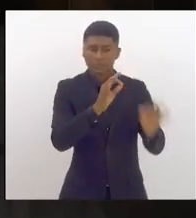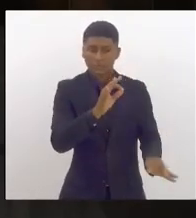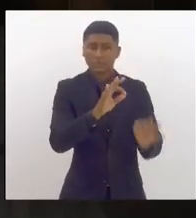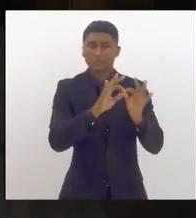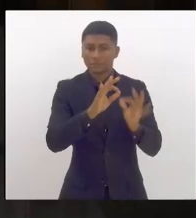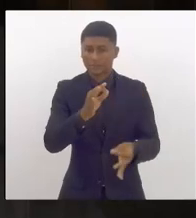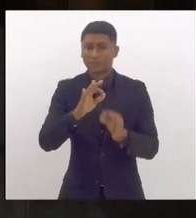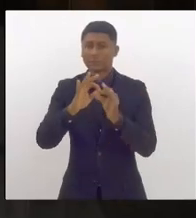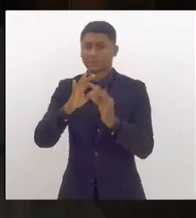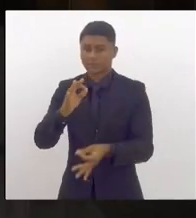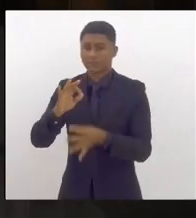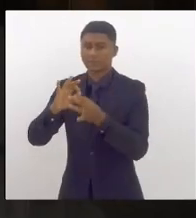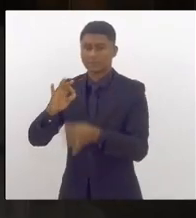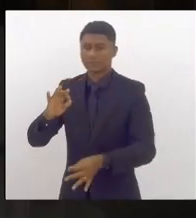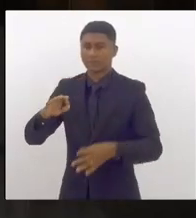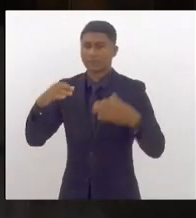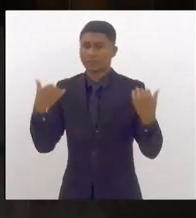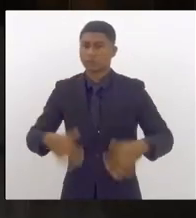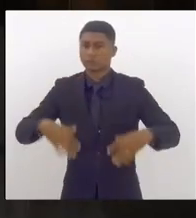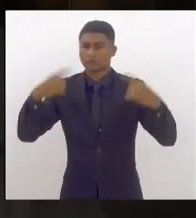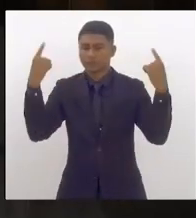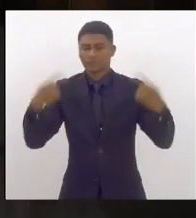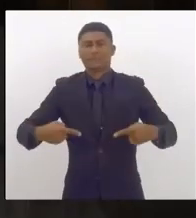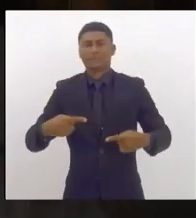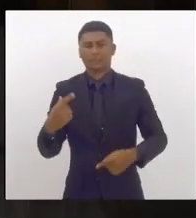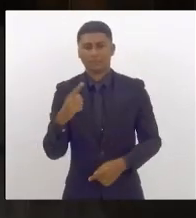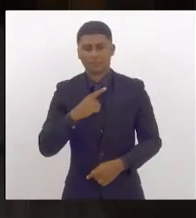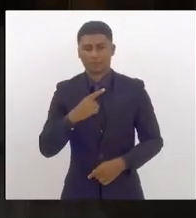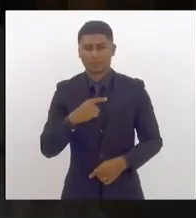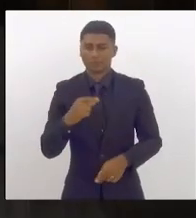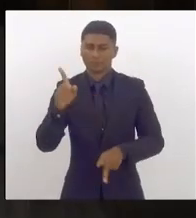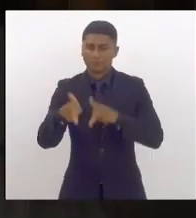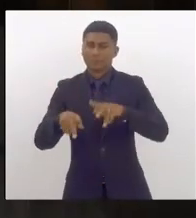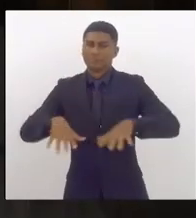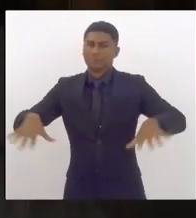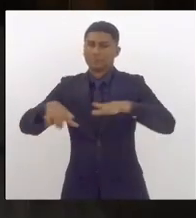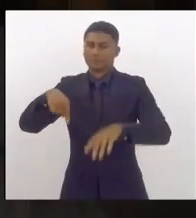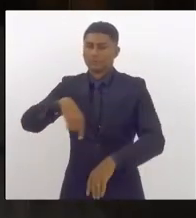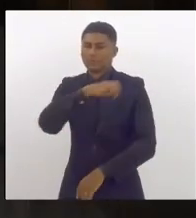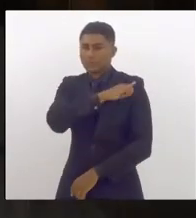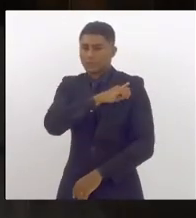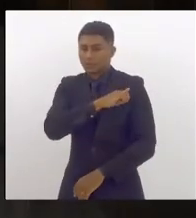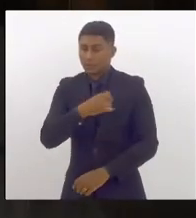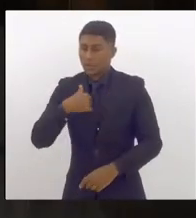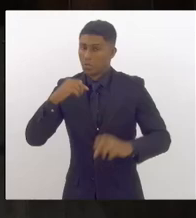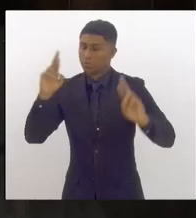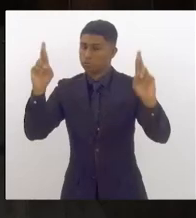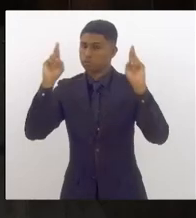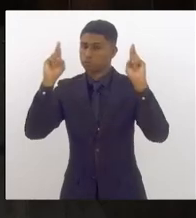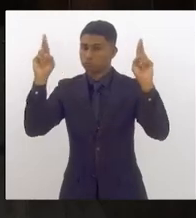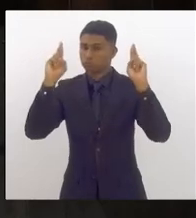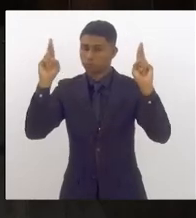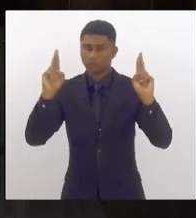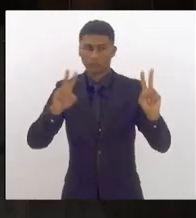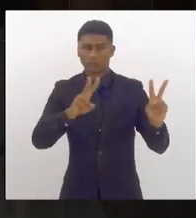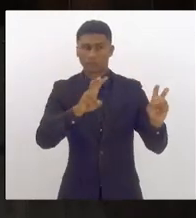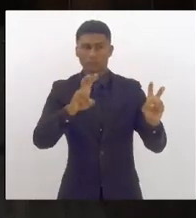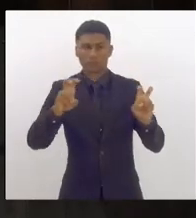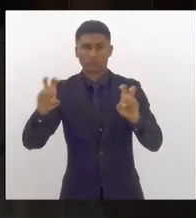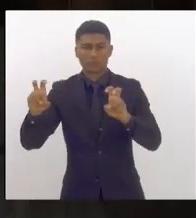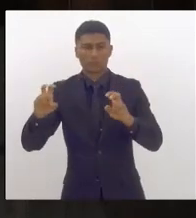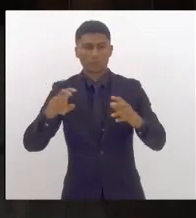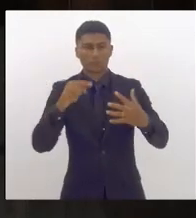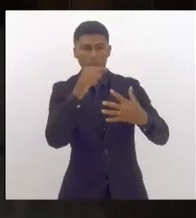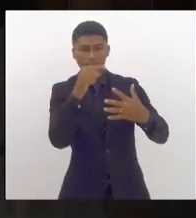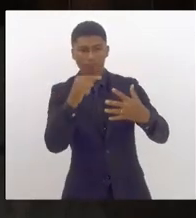mostrar o tamanho do desafio que está colocado para a população Fluminense e eu espero que esses temas E aí concluir